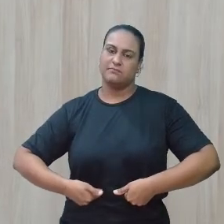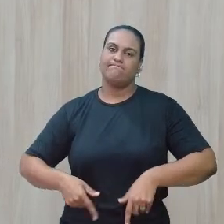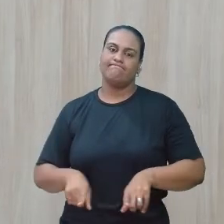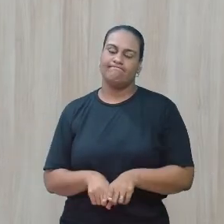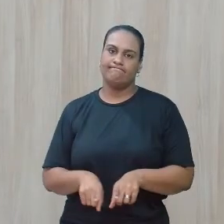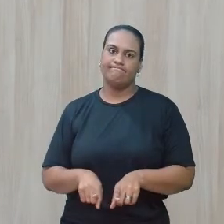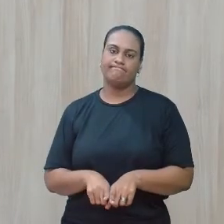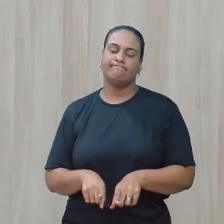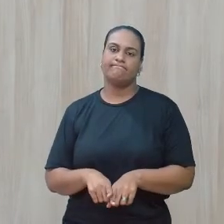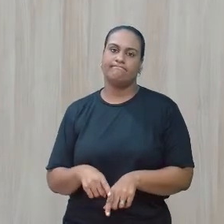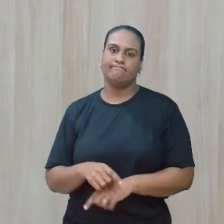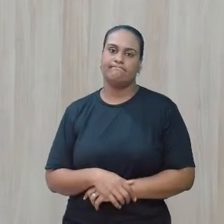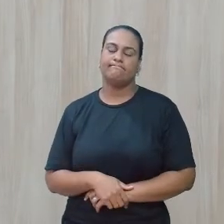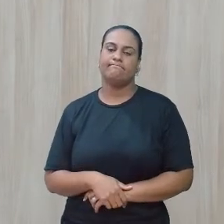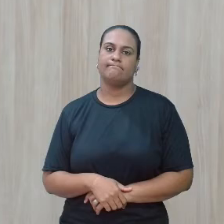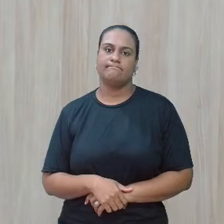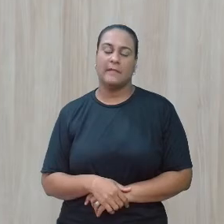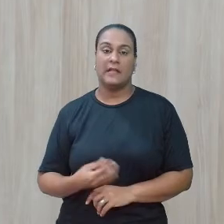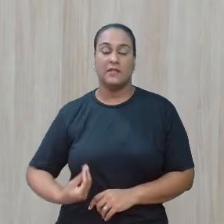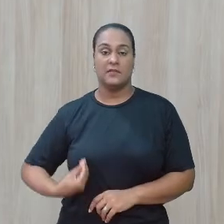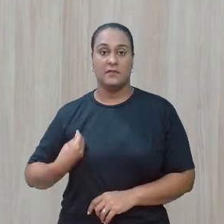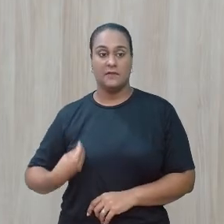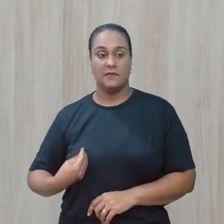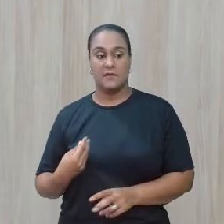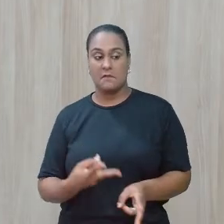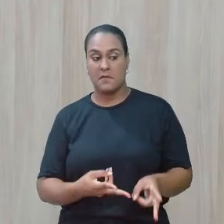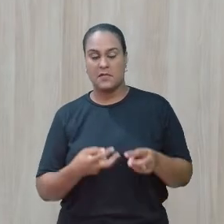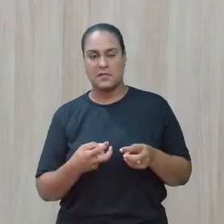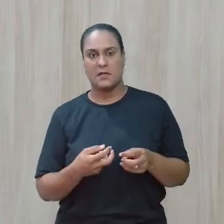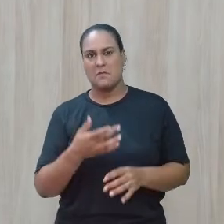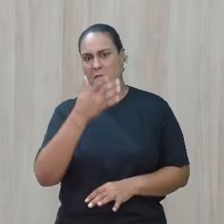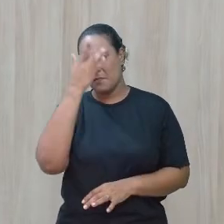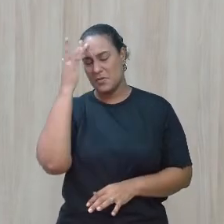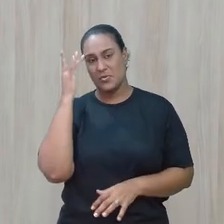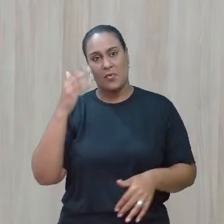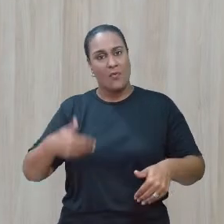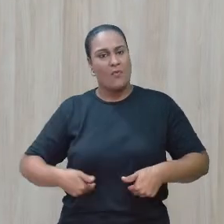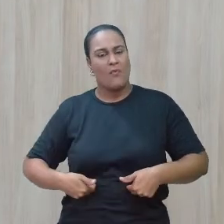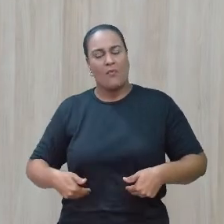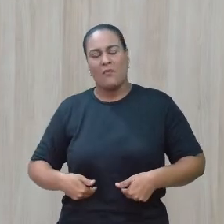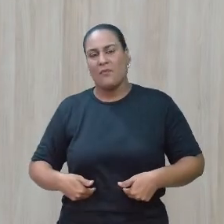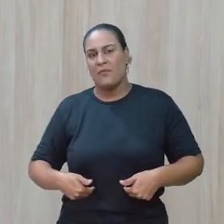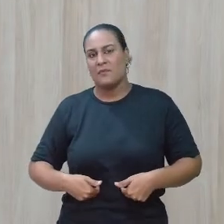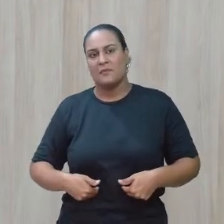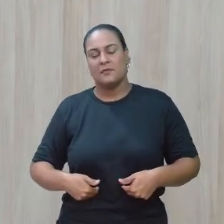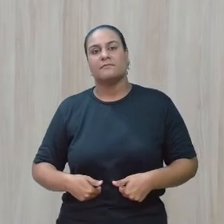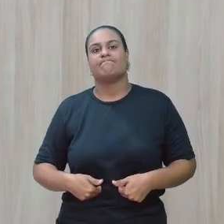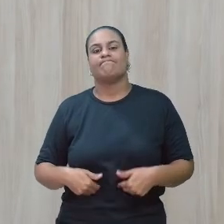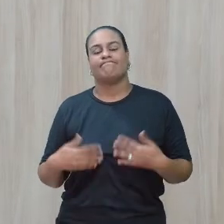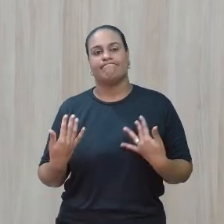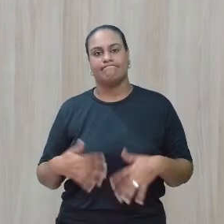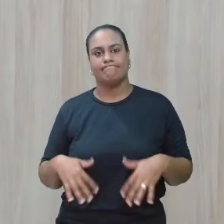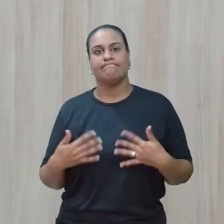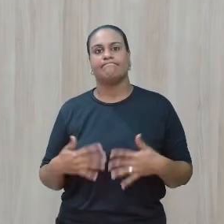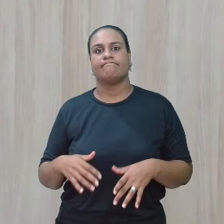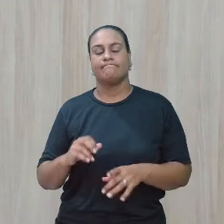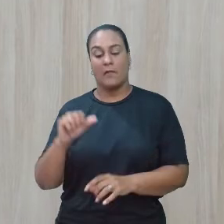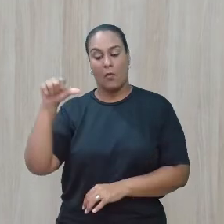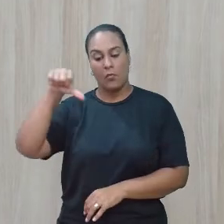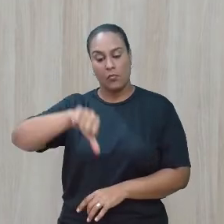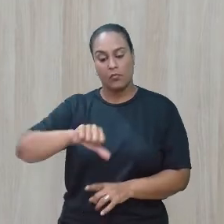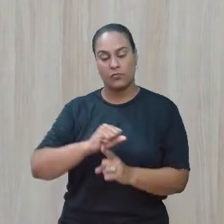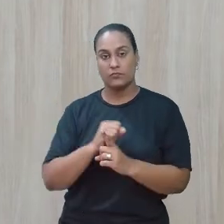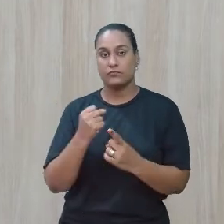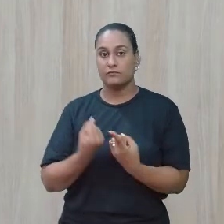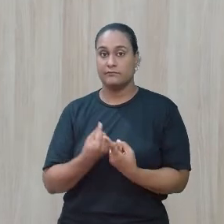gente tá vivenciando, né? Muita gente passando fome, então causa também essa crise social. E no